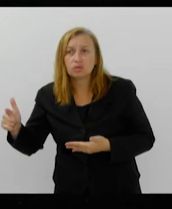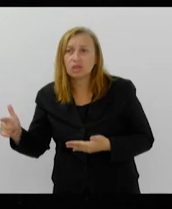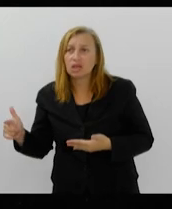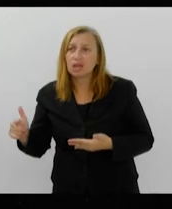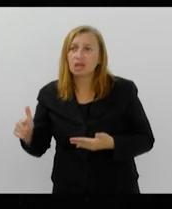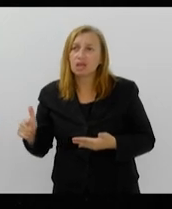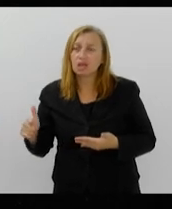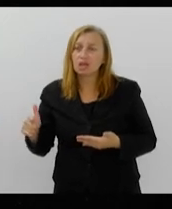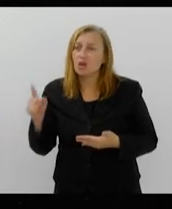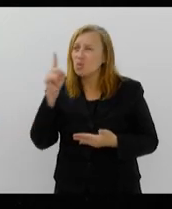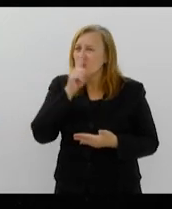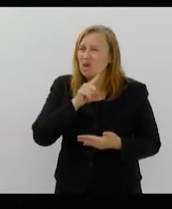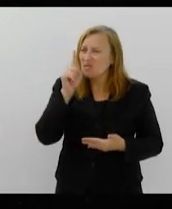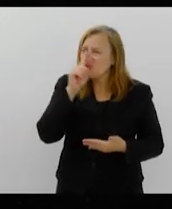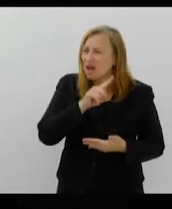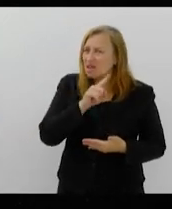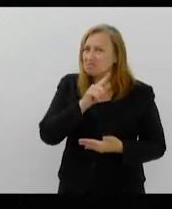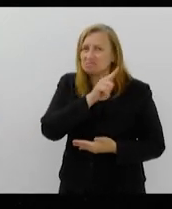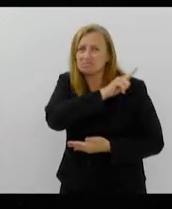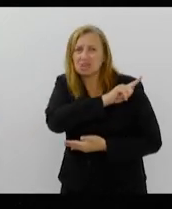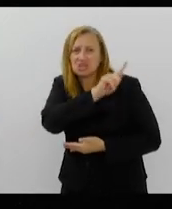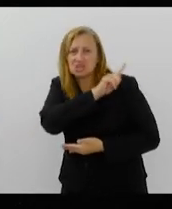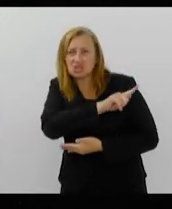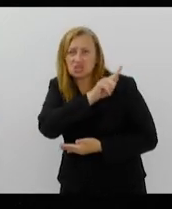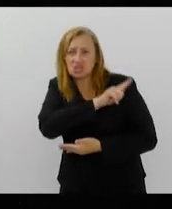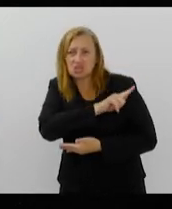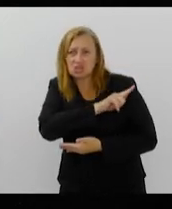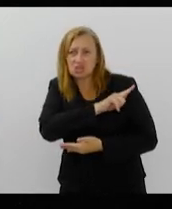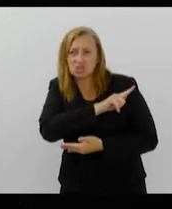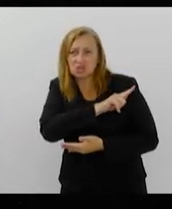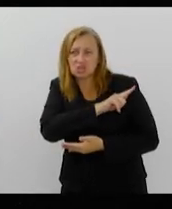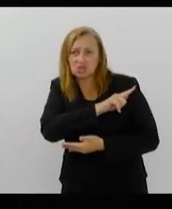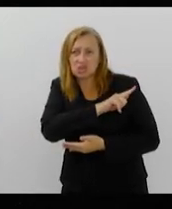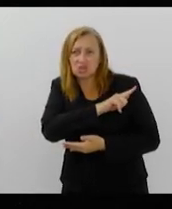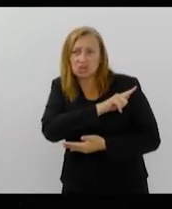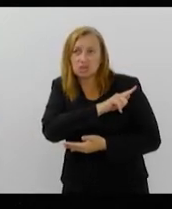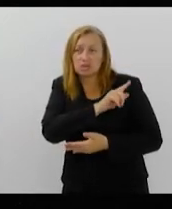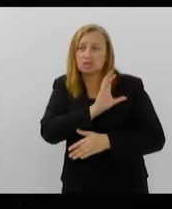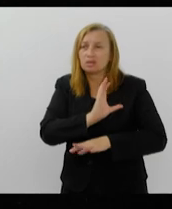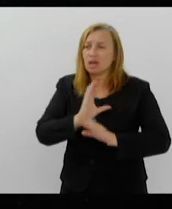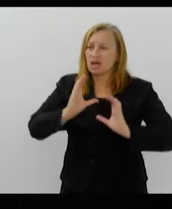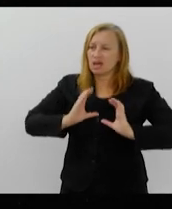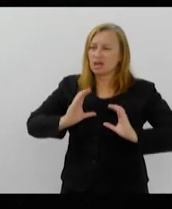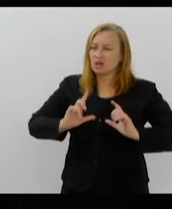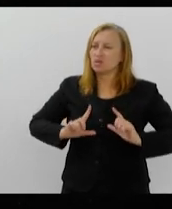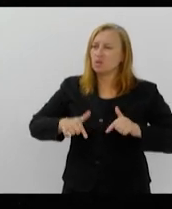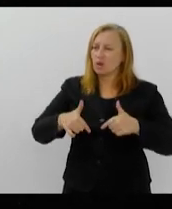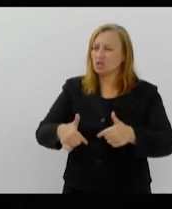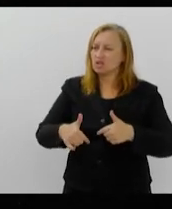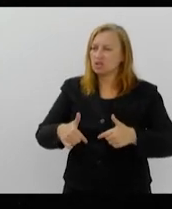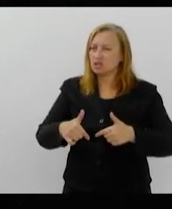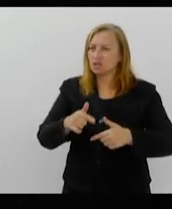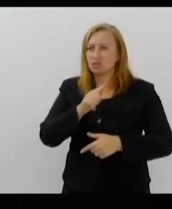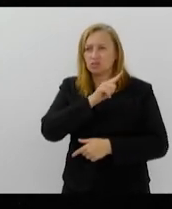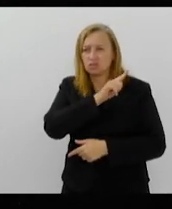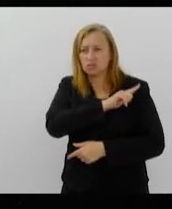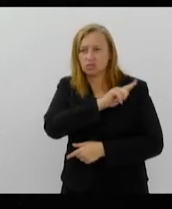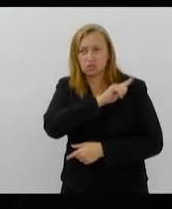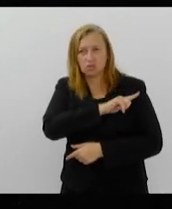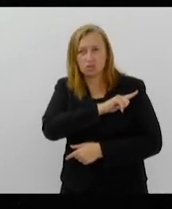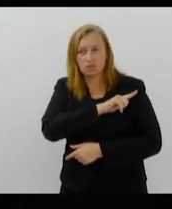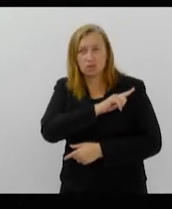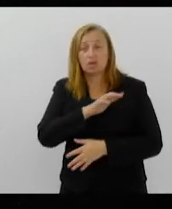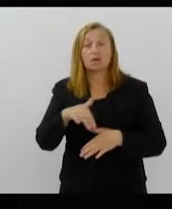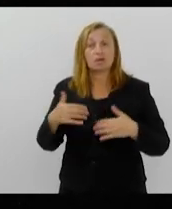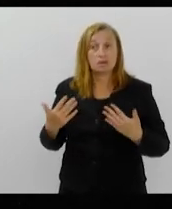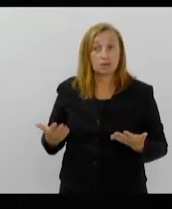uma falha na gestão e na conduta dos gestores, eu tenho que voltar para os bancos